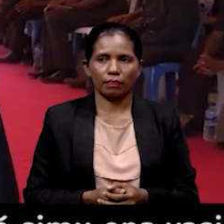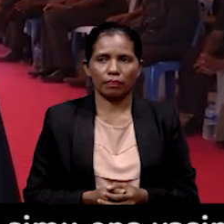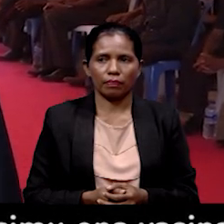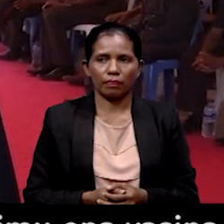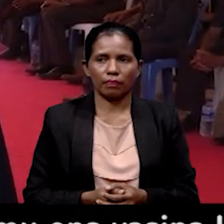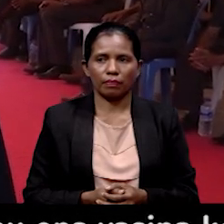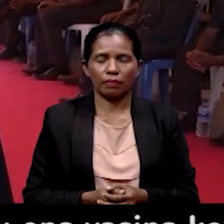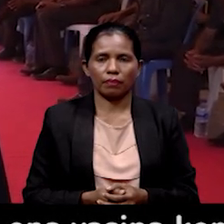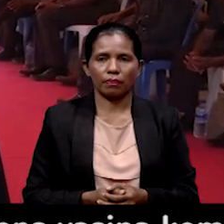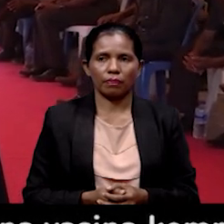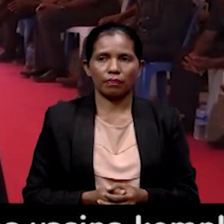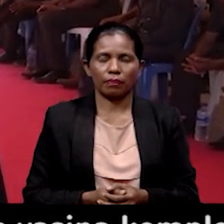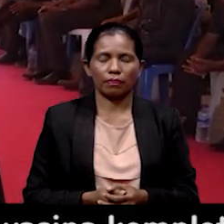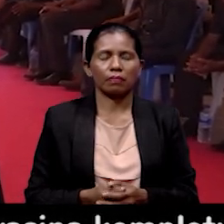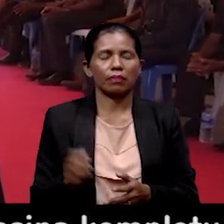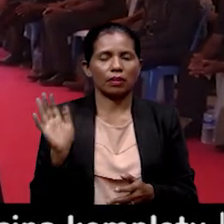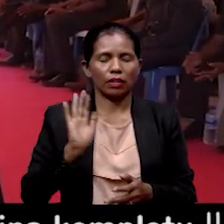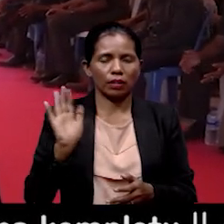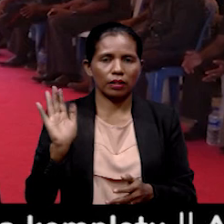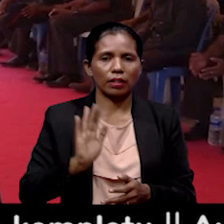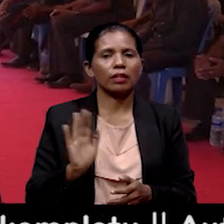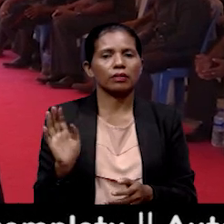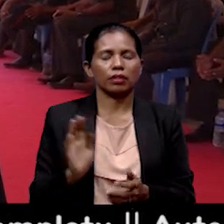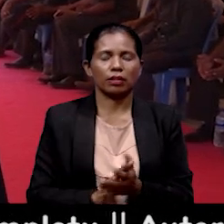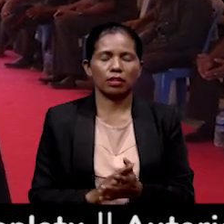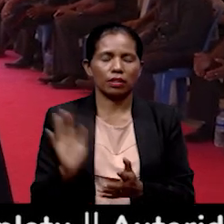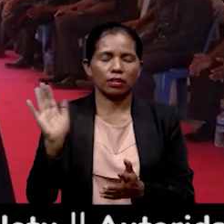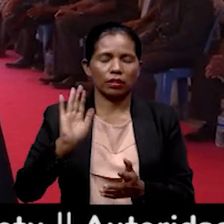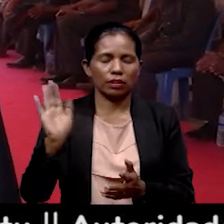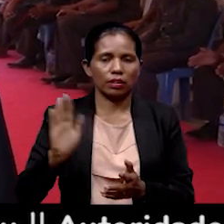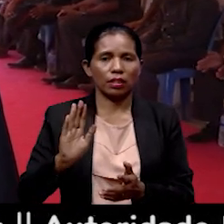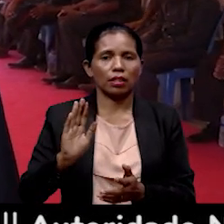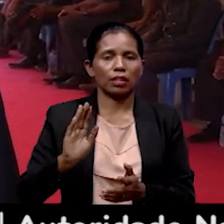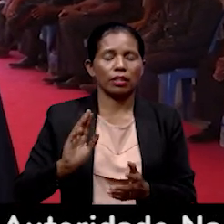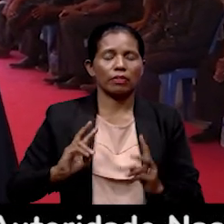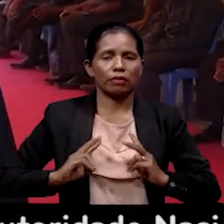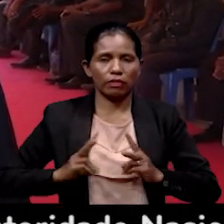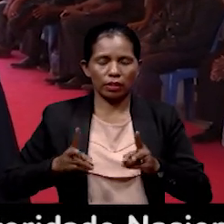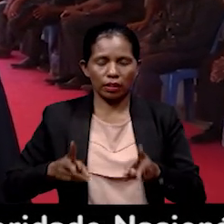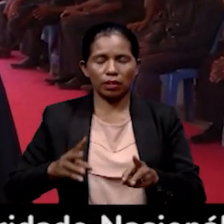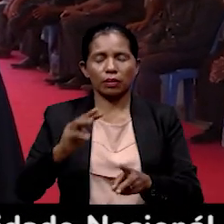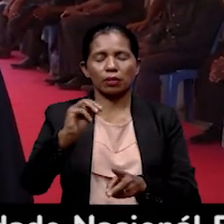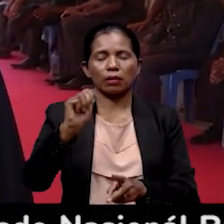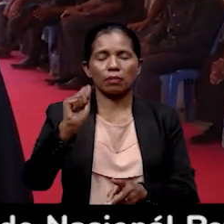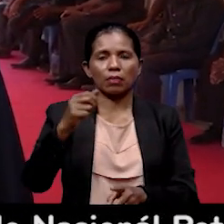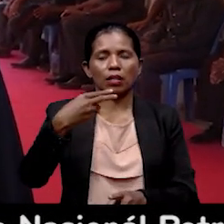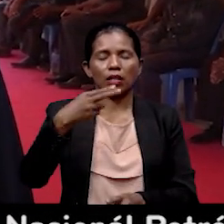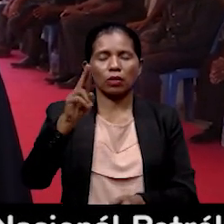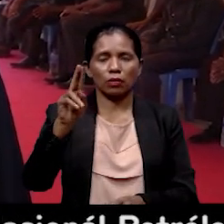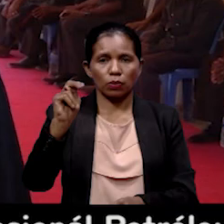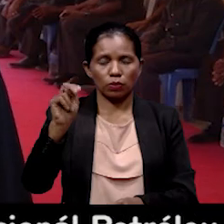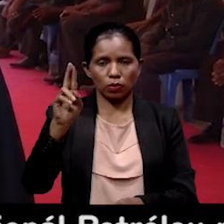lai adeus. Adeus, General Mahunu, Antônio João da Costa